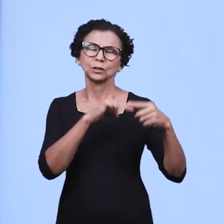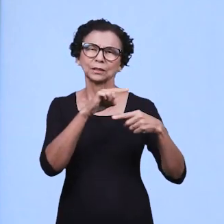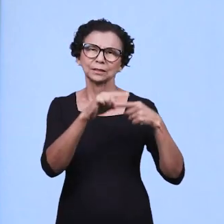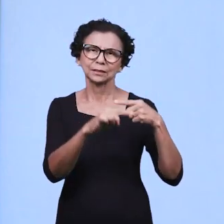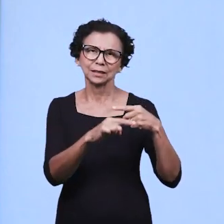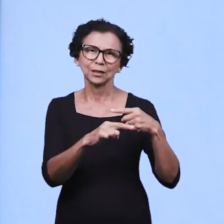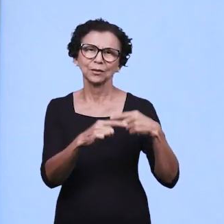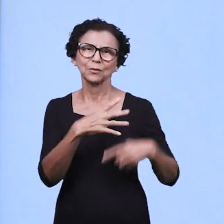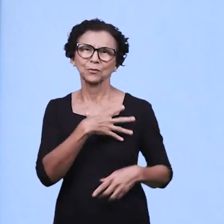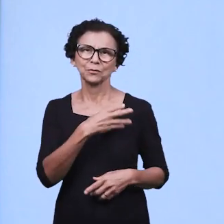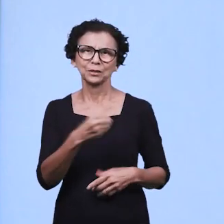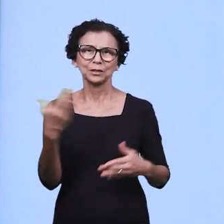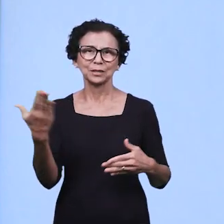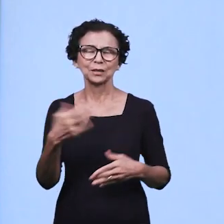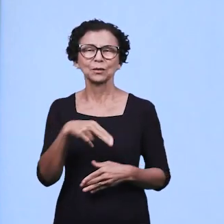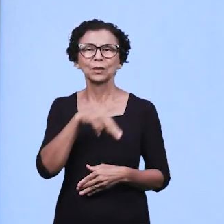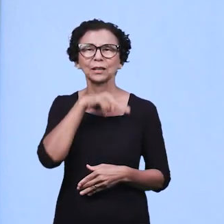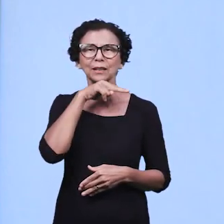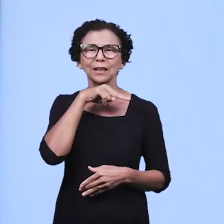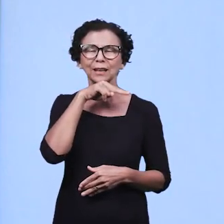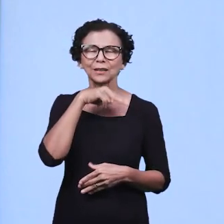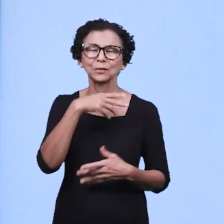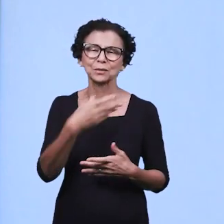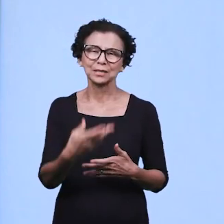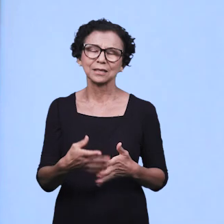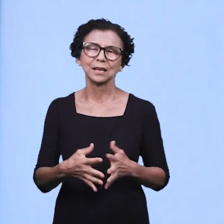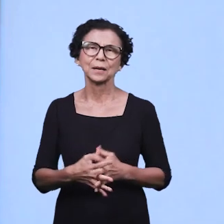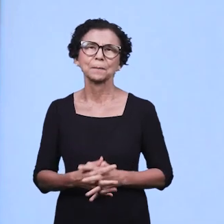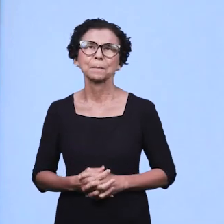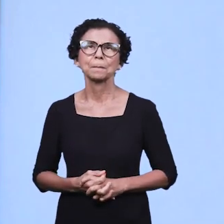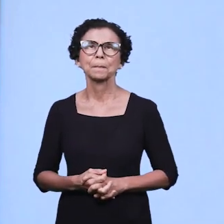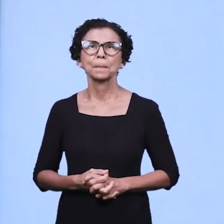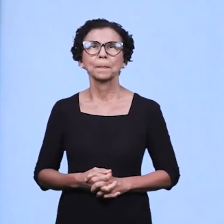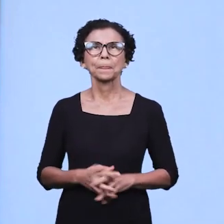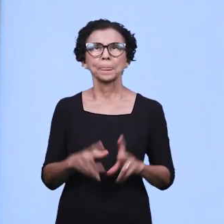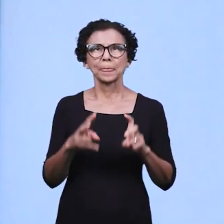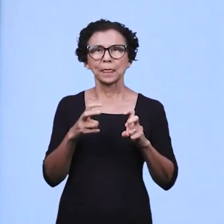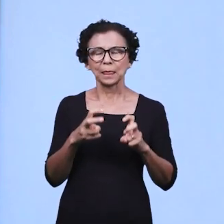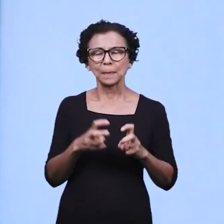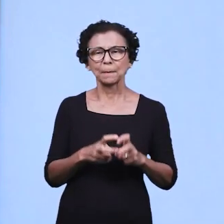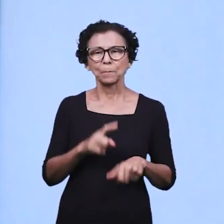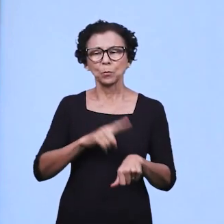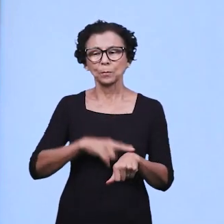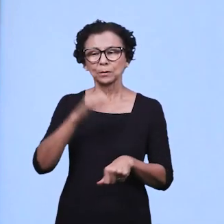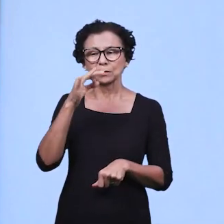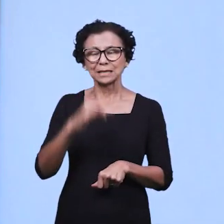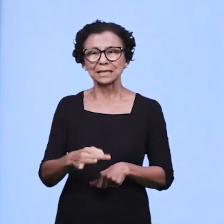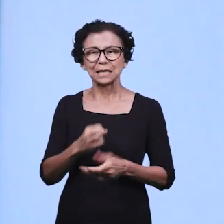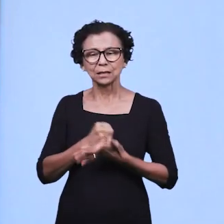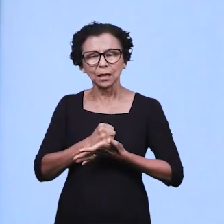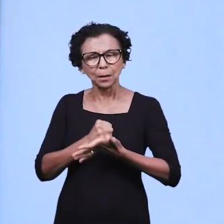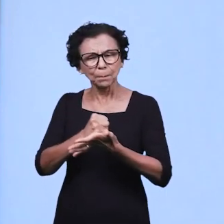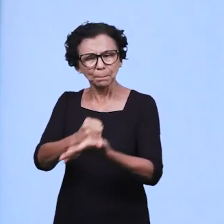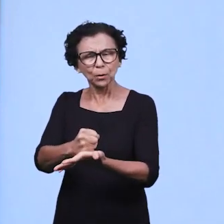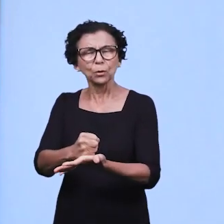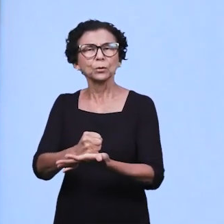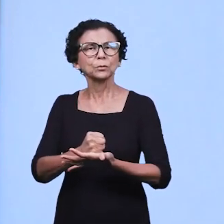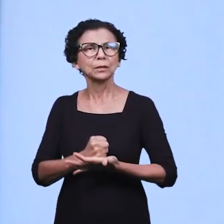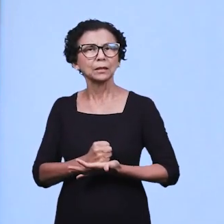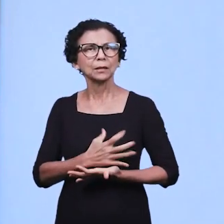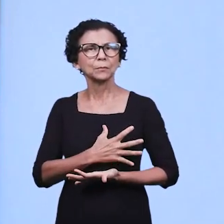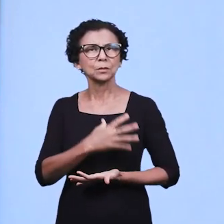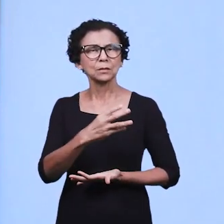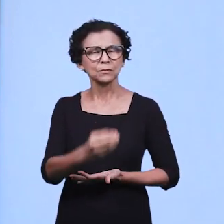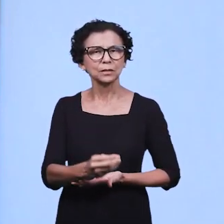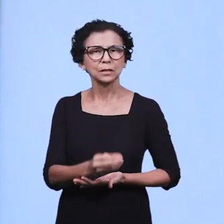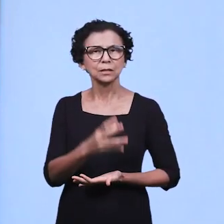netos, e nós percebemos que o apoio dado na hora certa, né, o que nós falamos ali